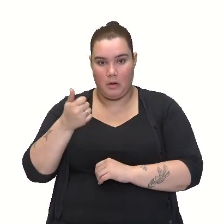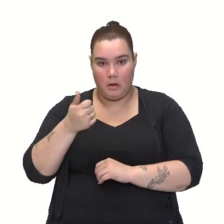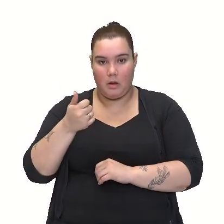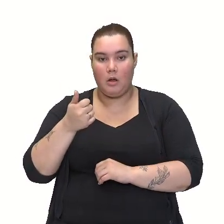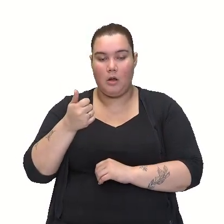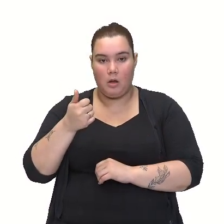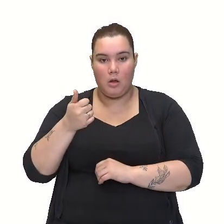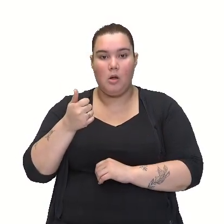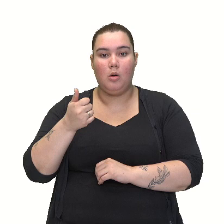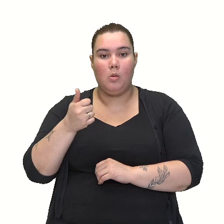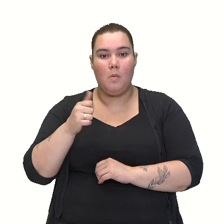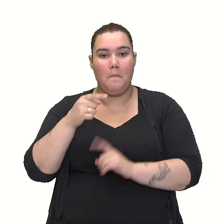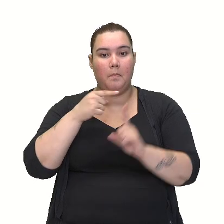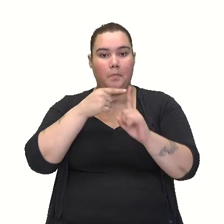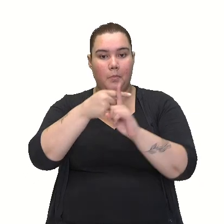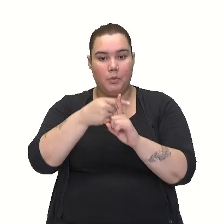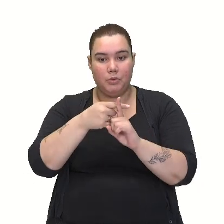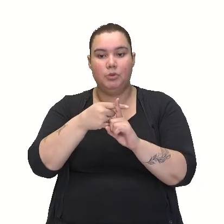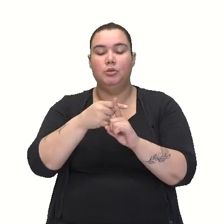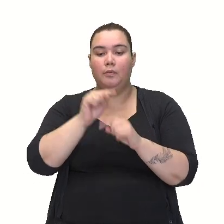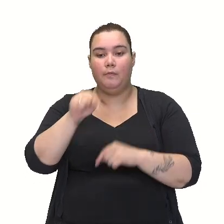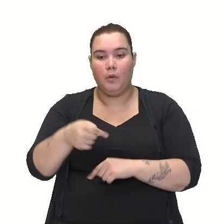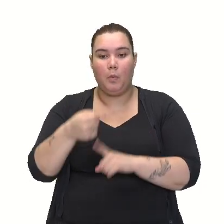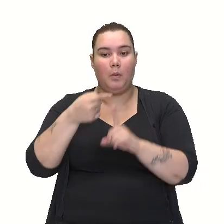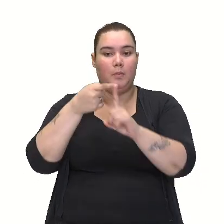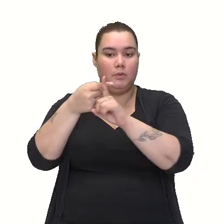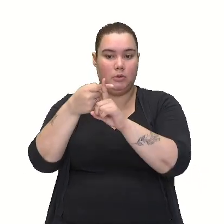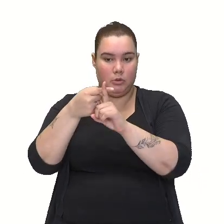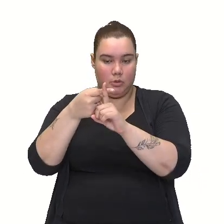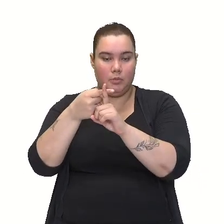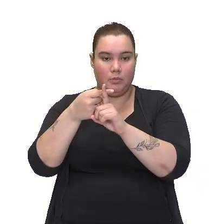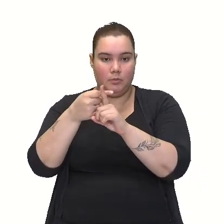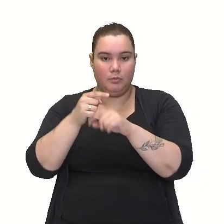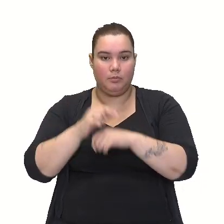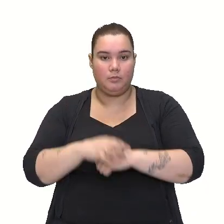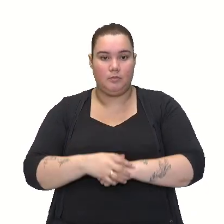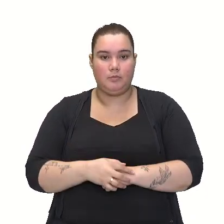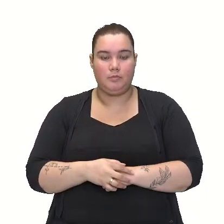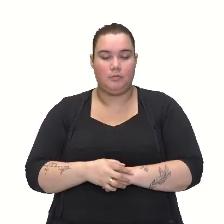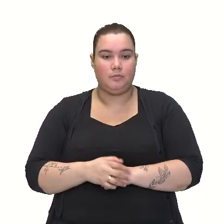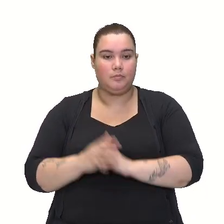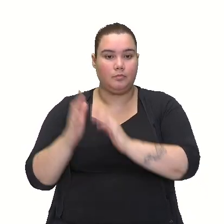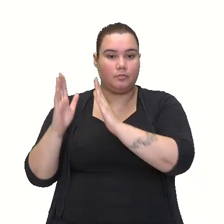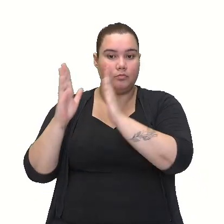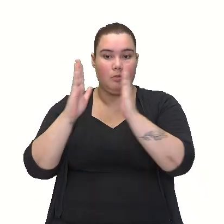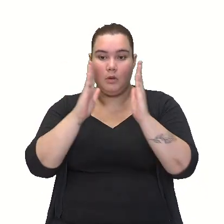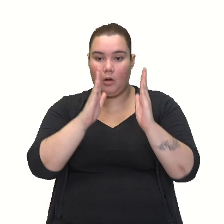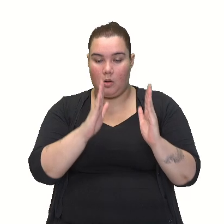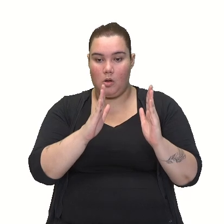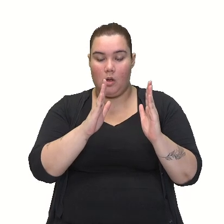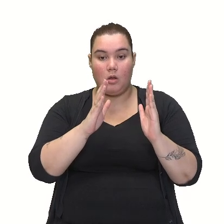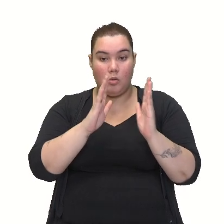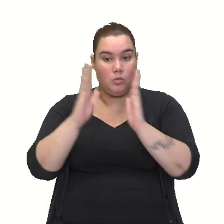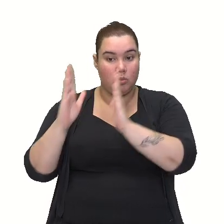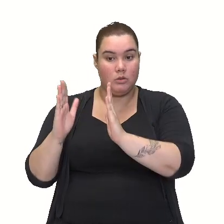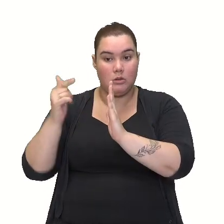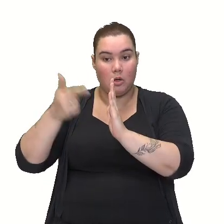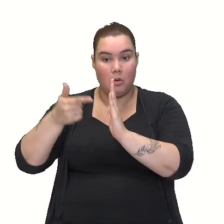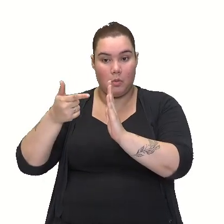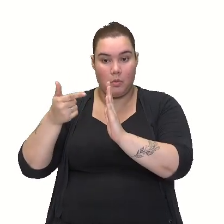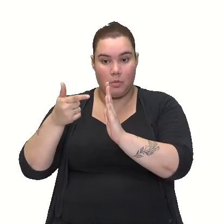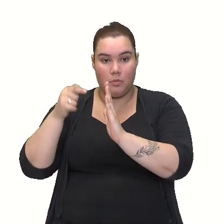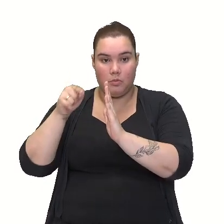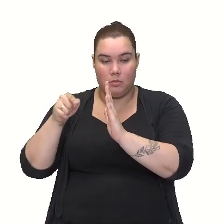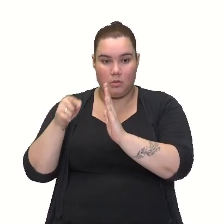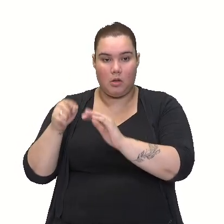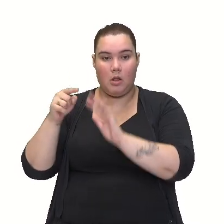é positivo e positivo, ó. Se um número está posicionado no segundo quadrante, ele